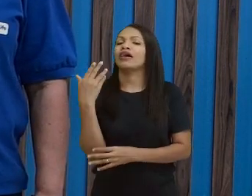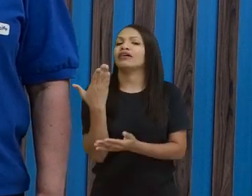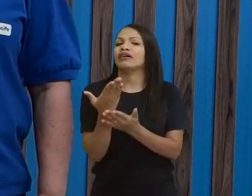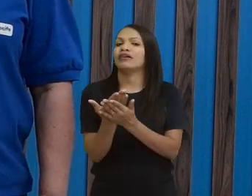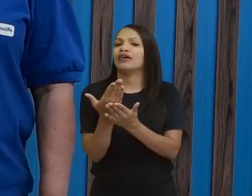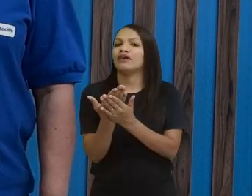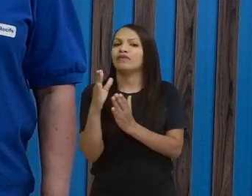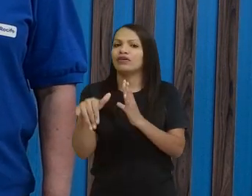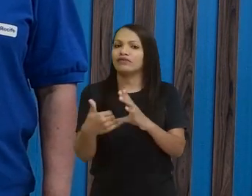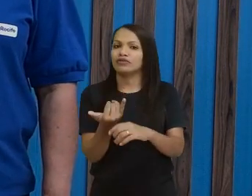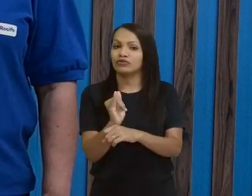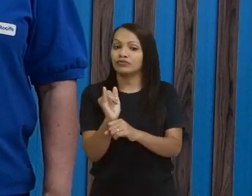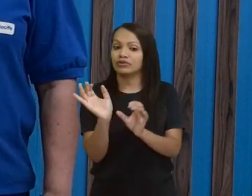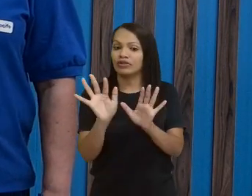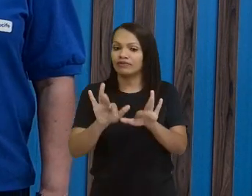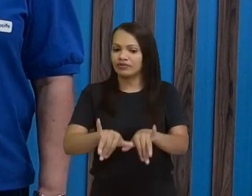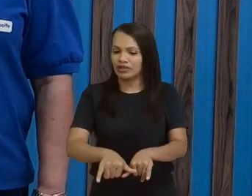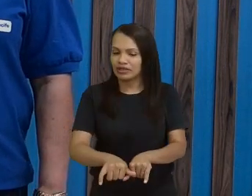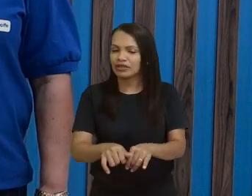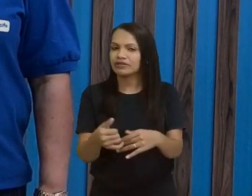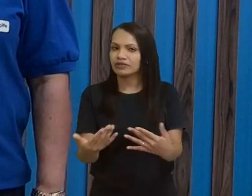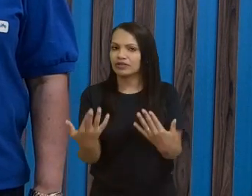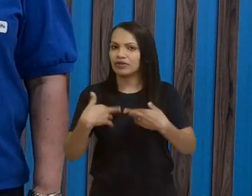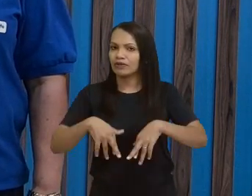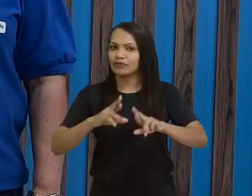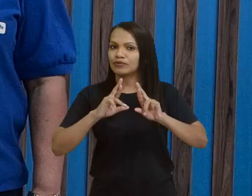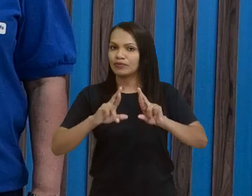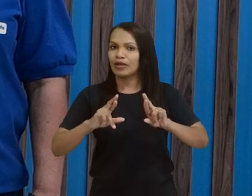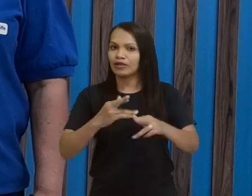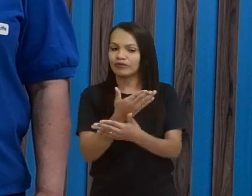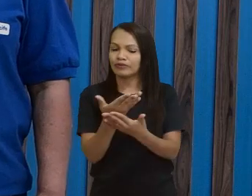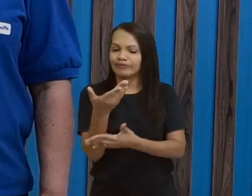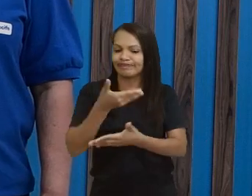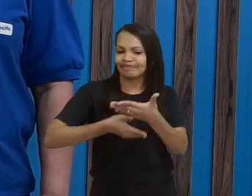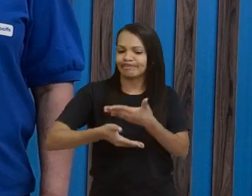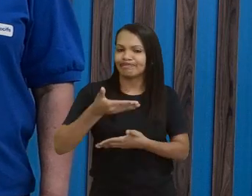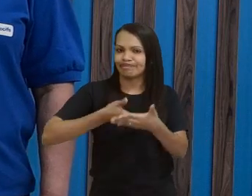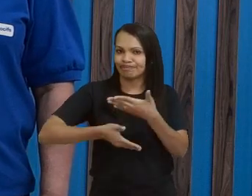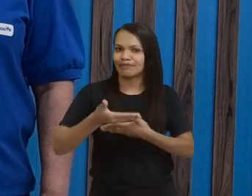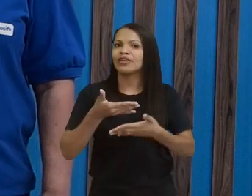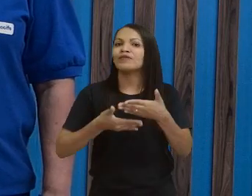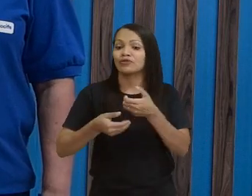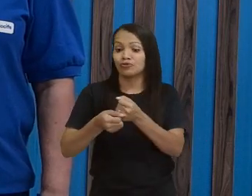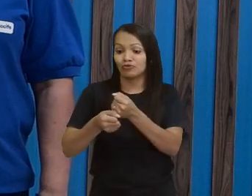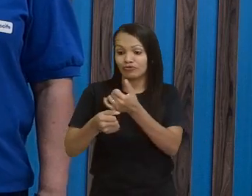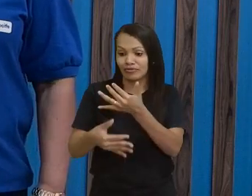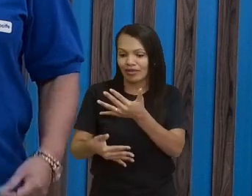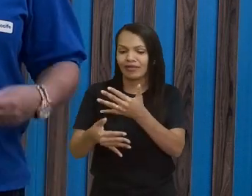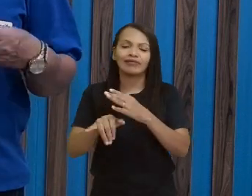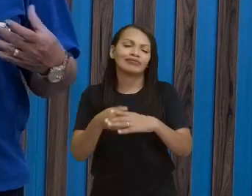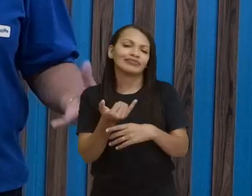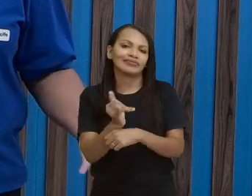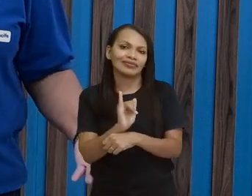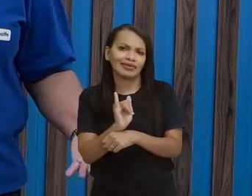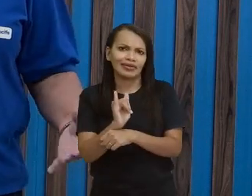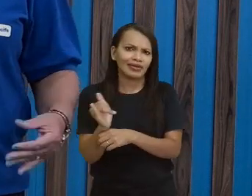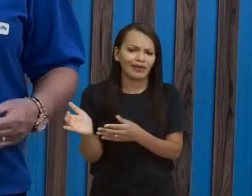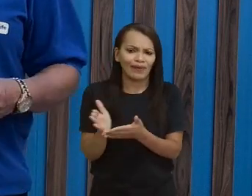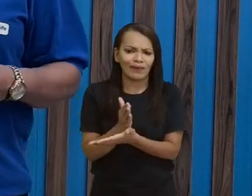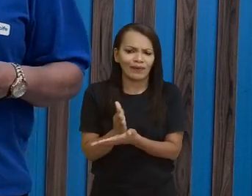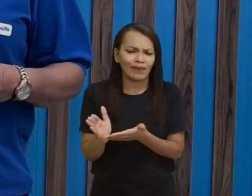YouTube assim que terminar. E eu espero que vocês interajam lá no chat, né? Coloque